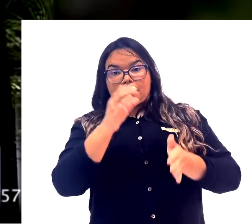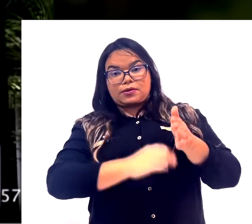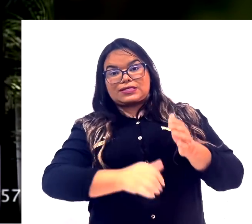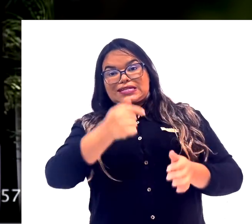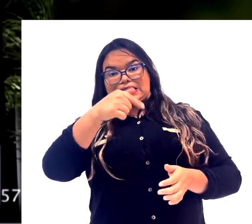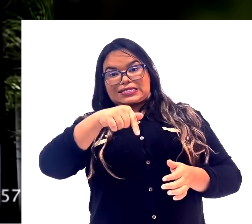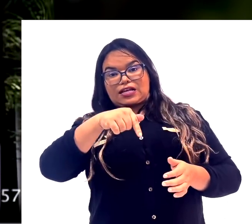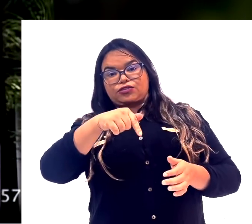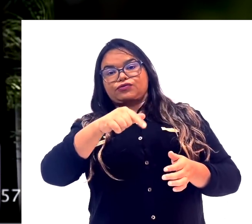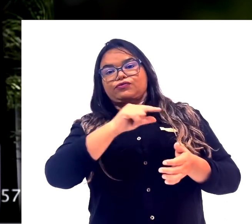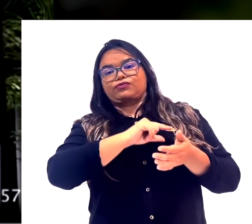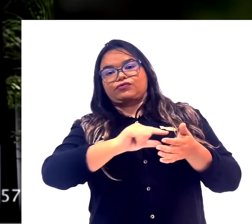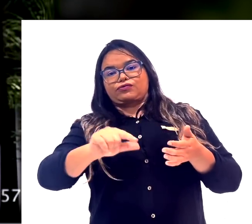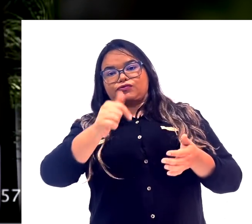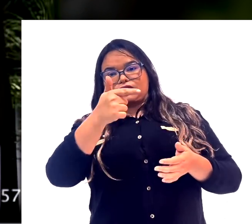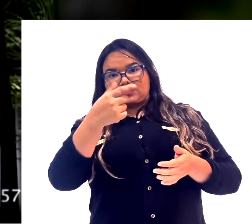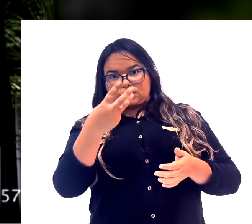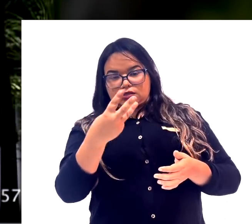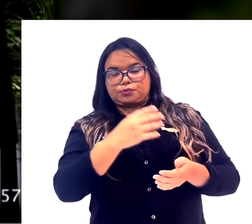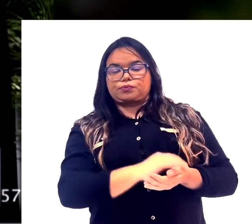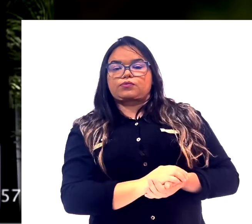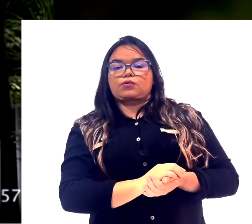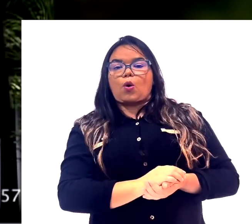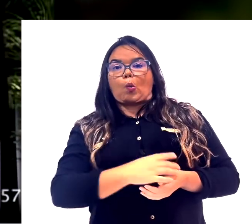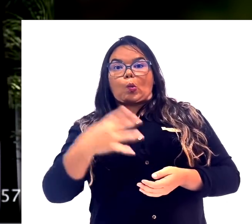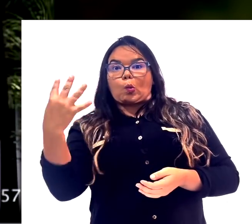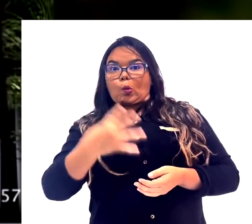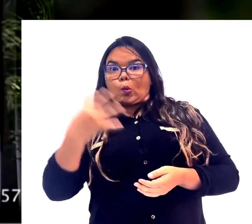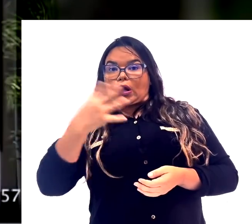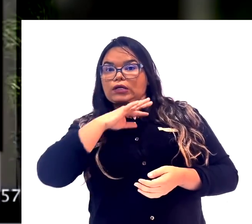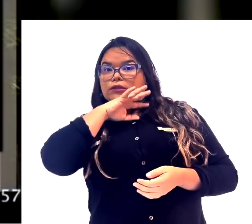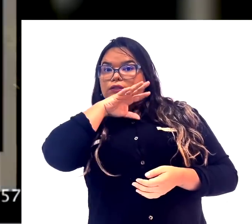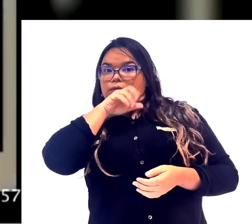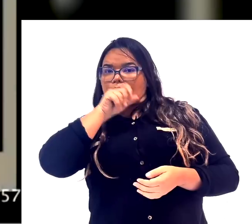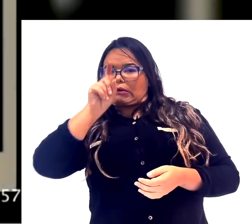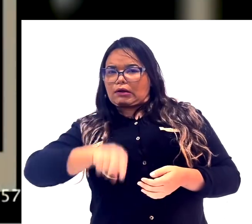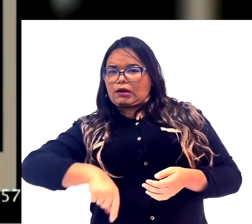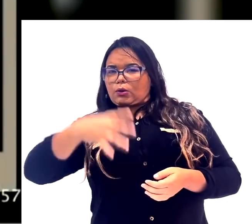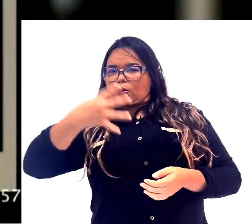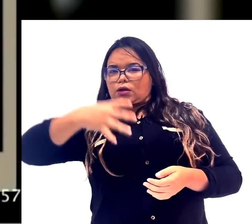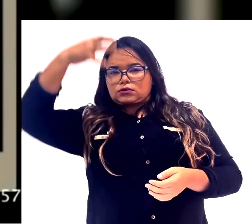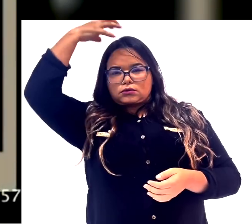17:23. O quarto animal será o quarto reino na terra.